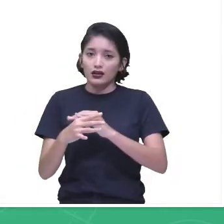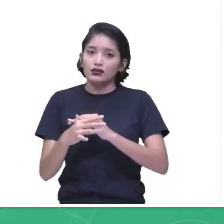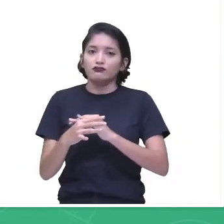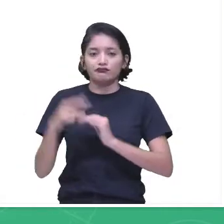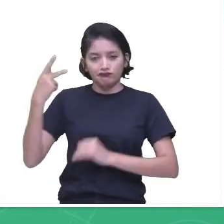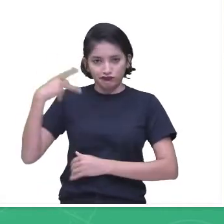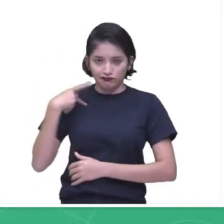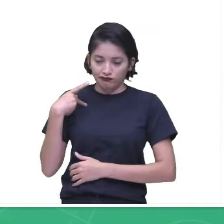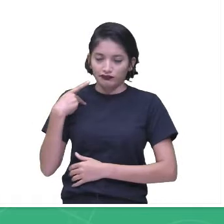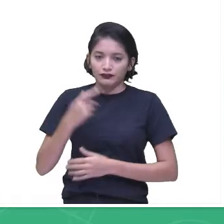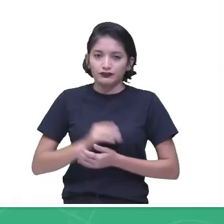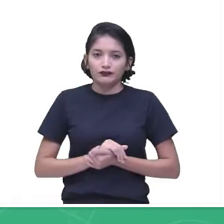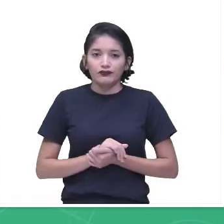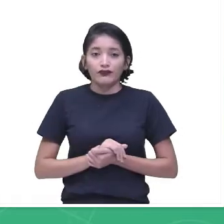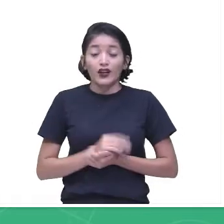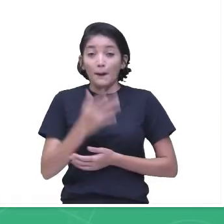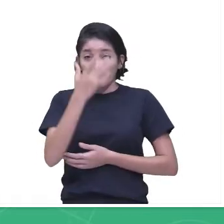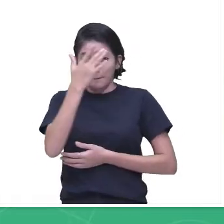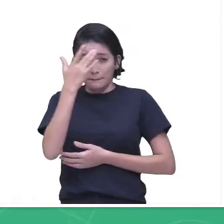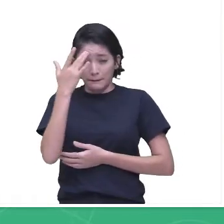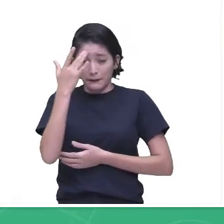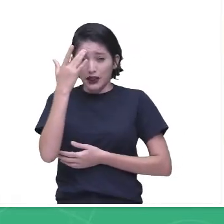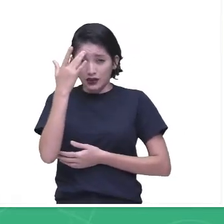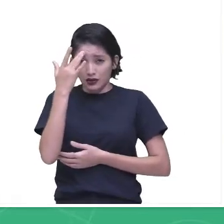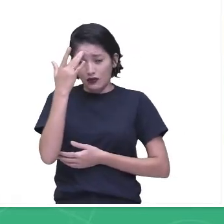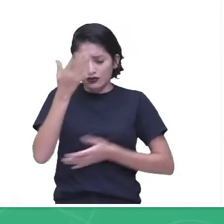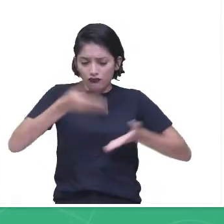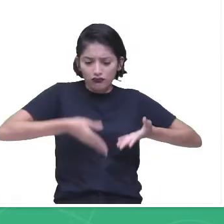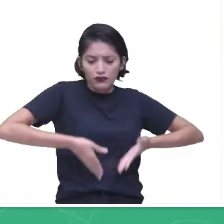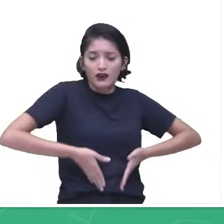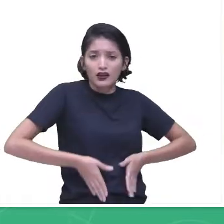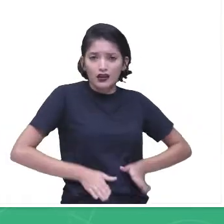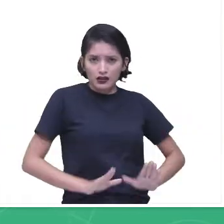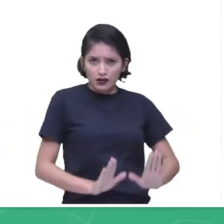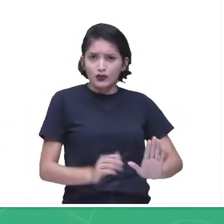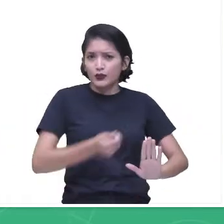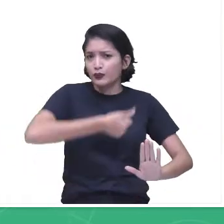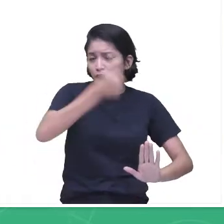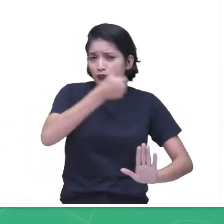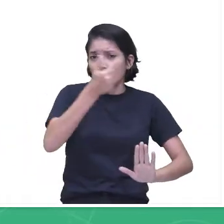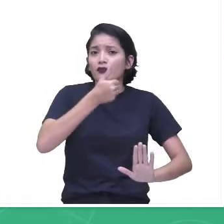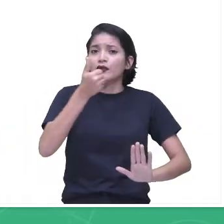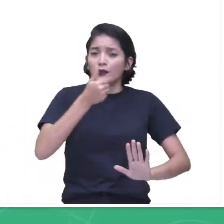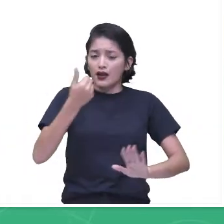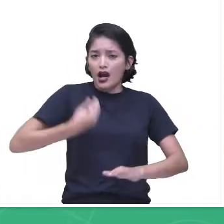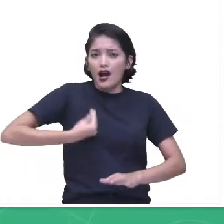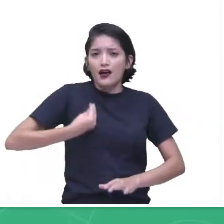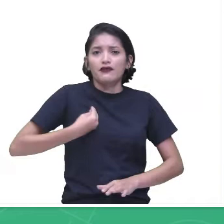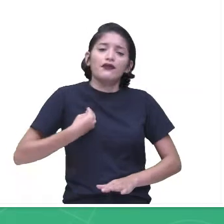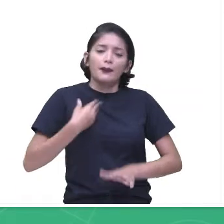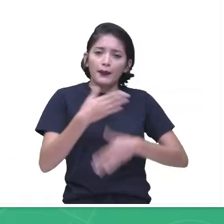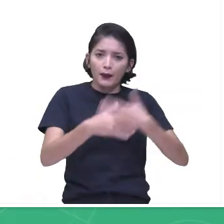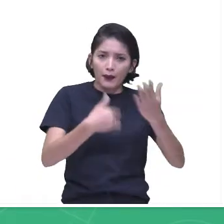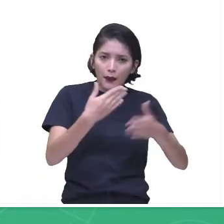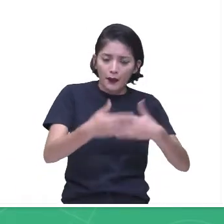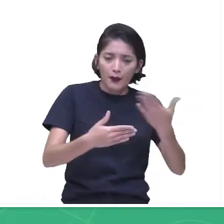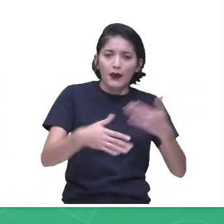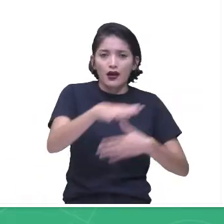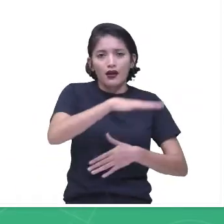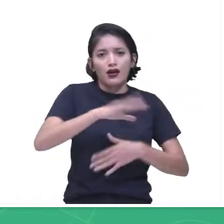o bem-nascido era aquele que era filho dos primeiros povoadores e que iniciaram ali a Grécia